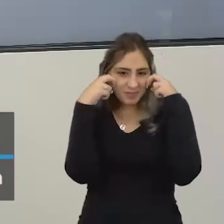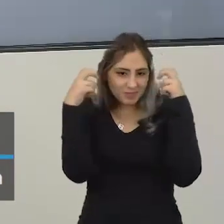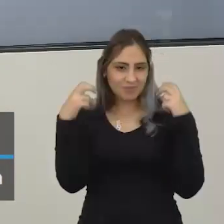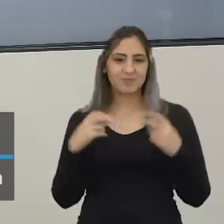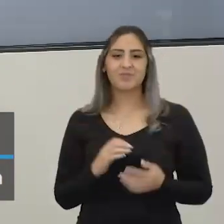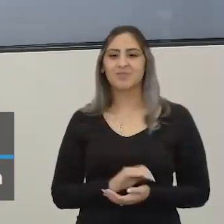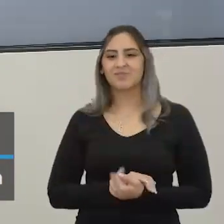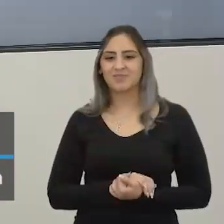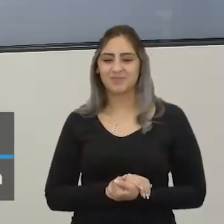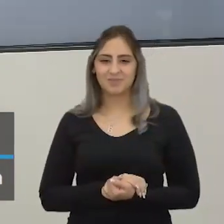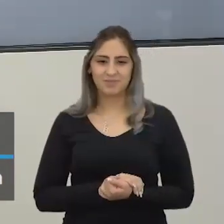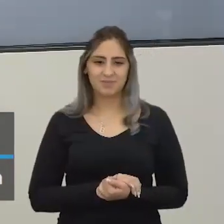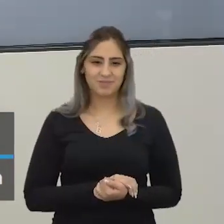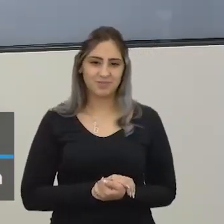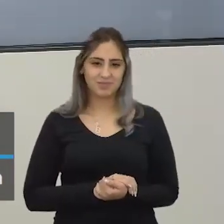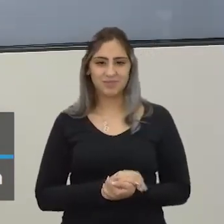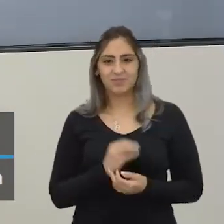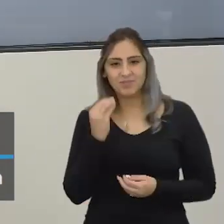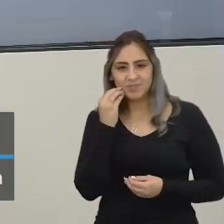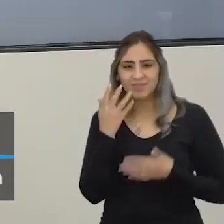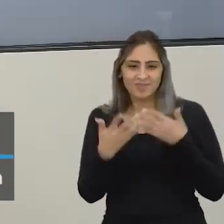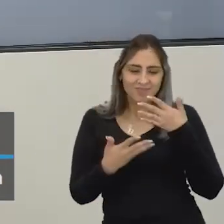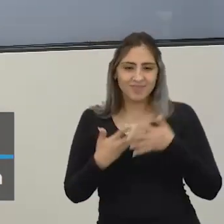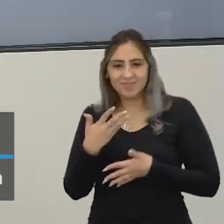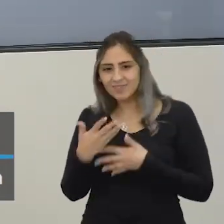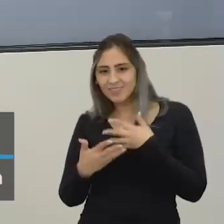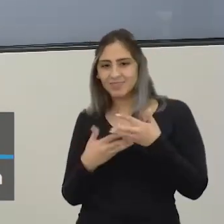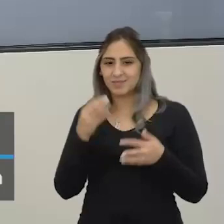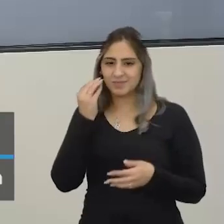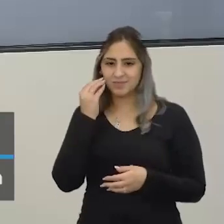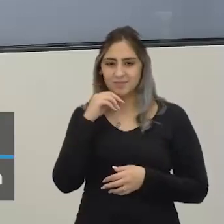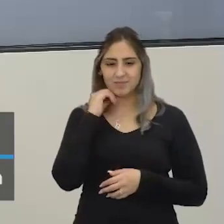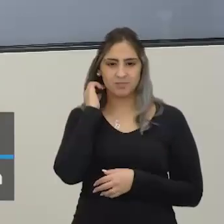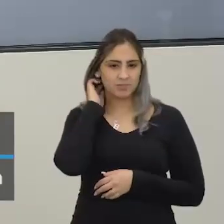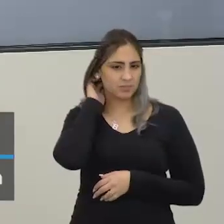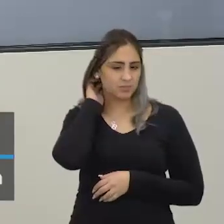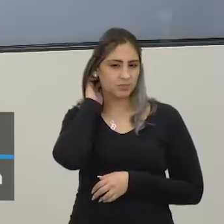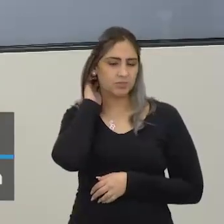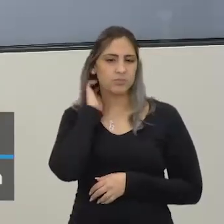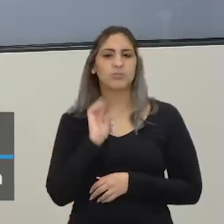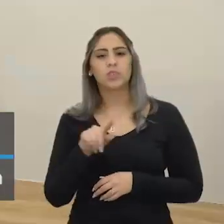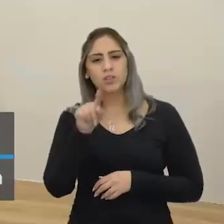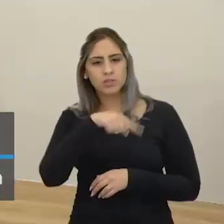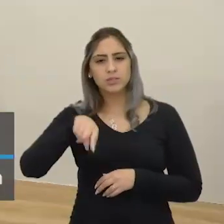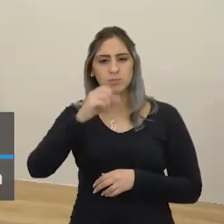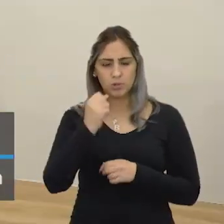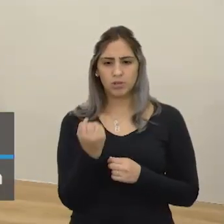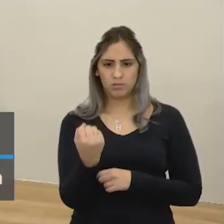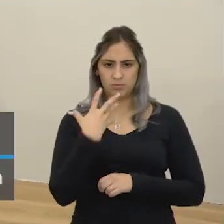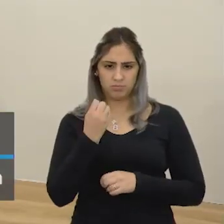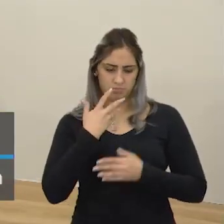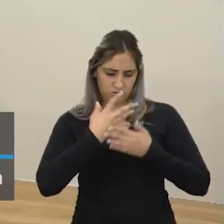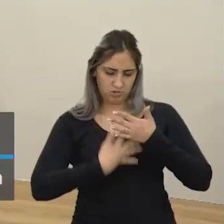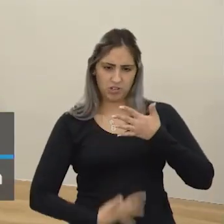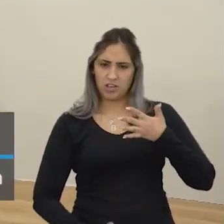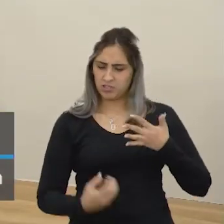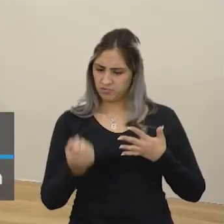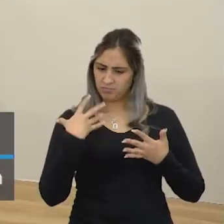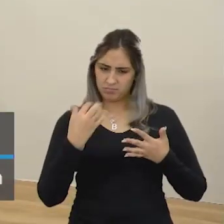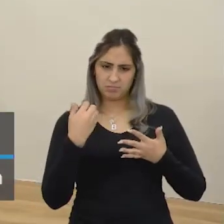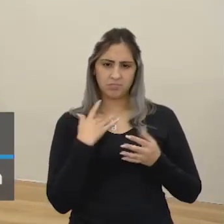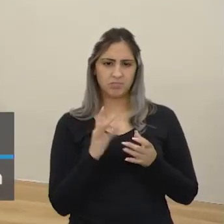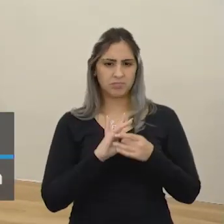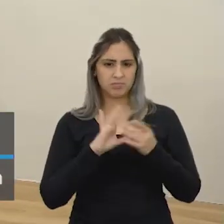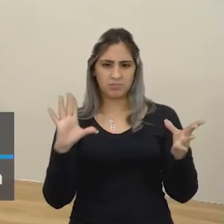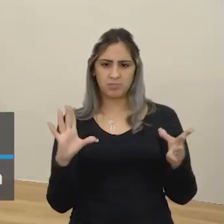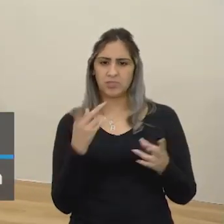chegando, interagindo Exato, com mas a não tem problema, gente. Vocês podem ir mandando, tá, Giba? Isso. Conforme os professores forem mandando gente e os vai